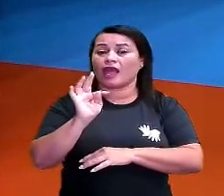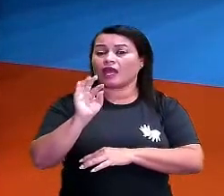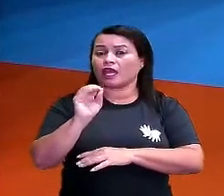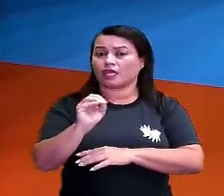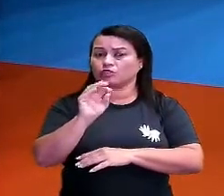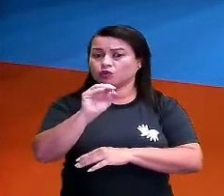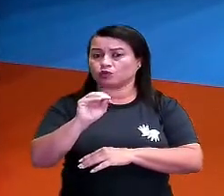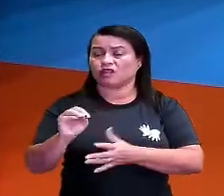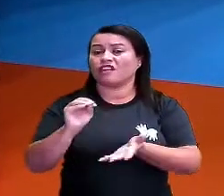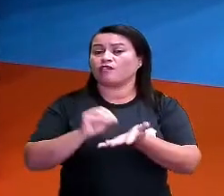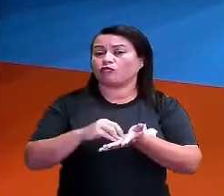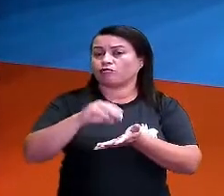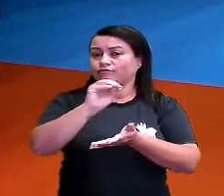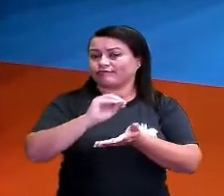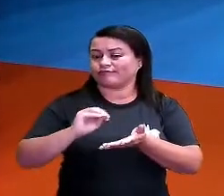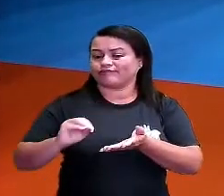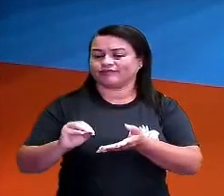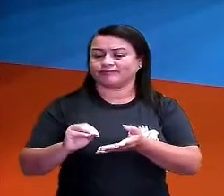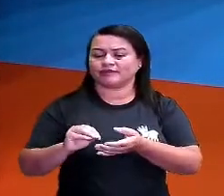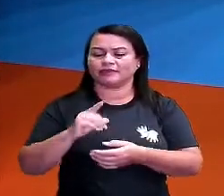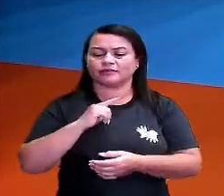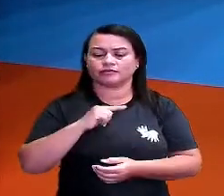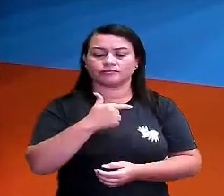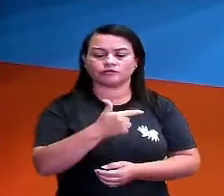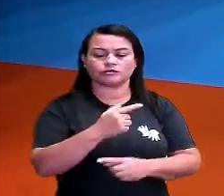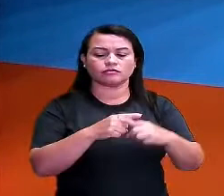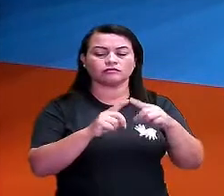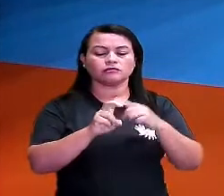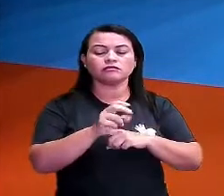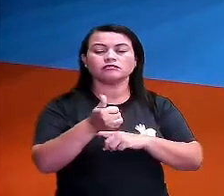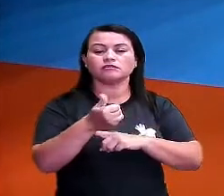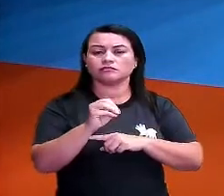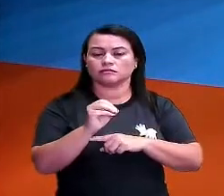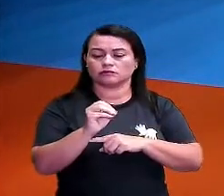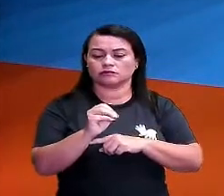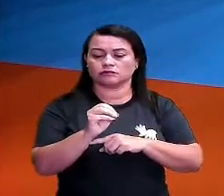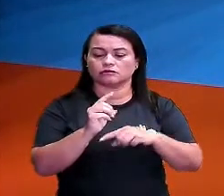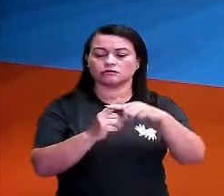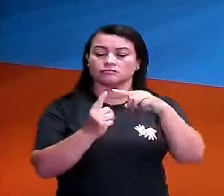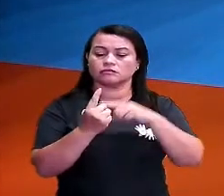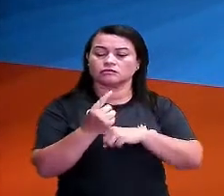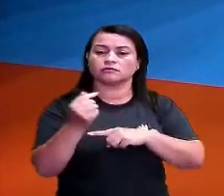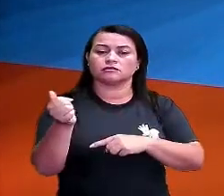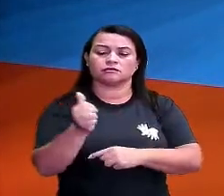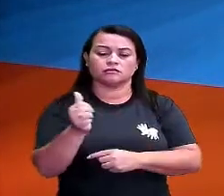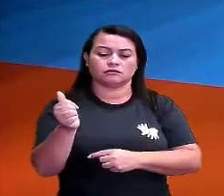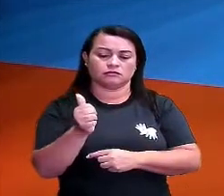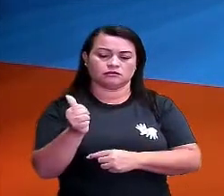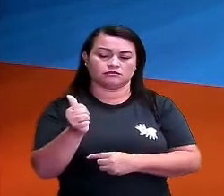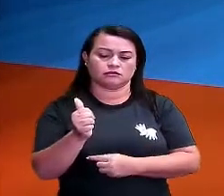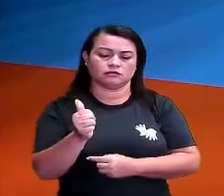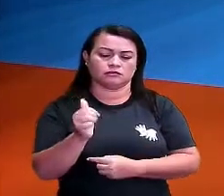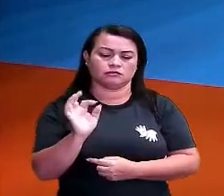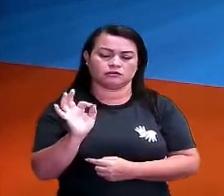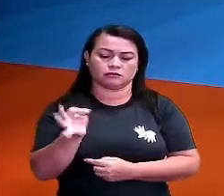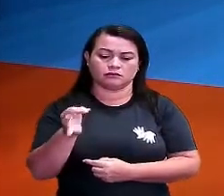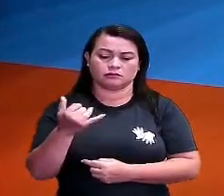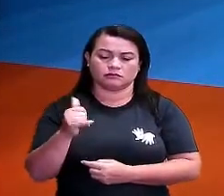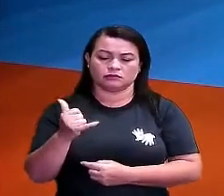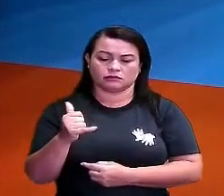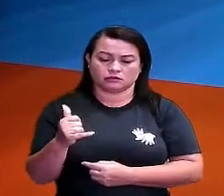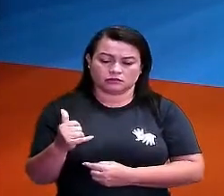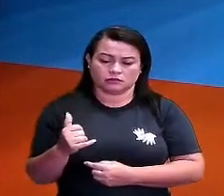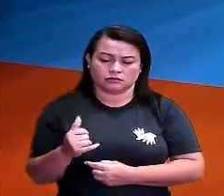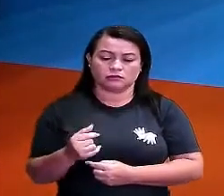Dessa resolução. Então, 2 vezes 5 igual a 10, mais 1 igual a 11. Beleza? Então,